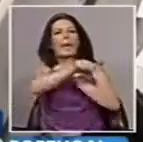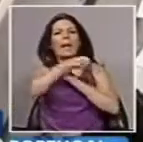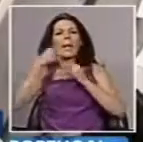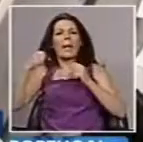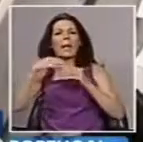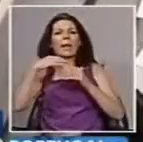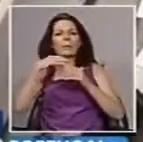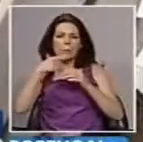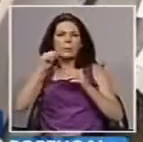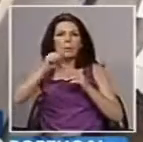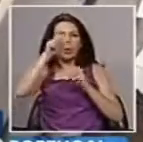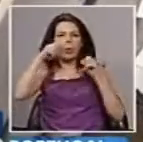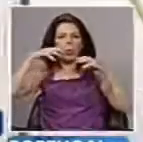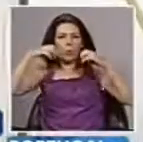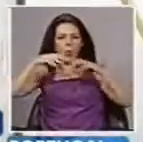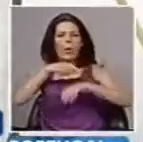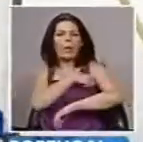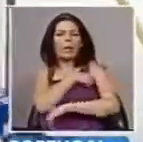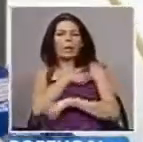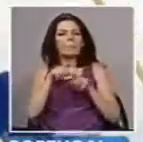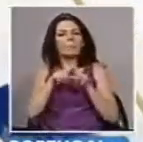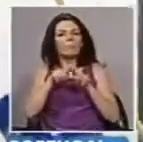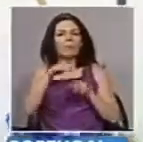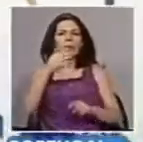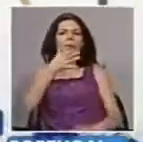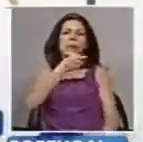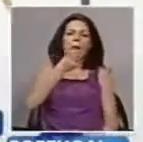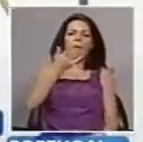uma câmara de germinação, quando tem uma temperatura mais ou menos a